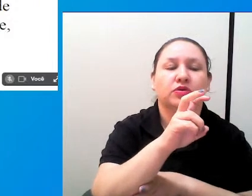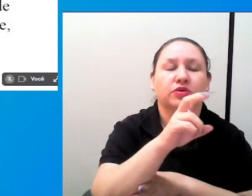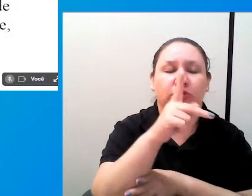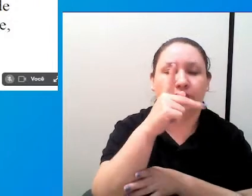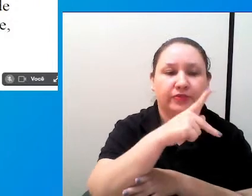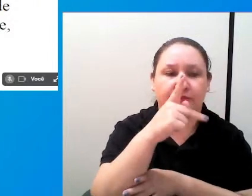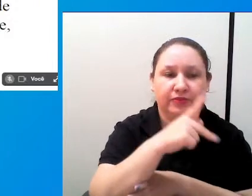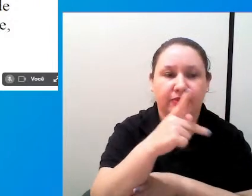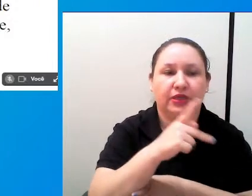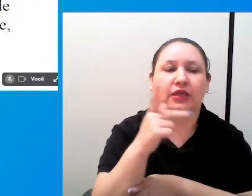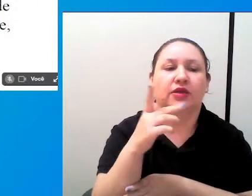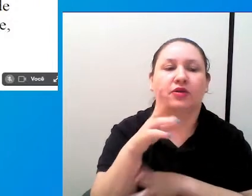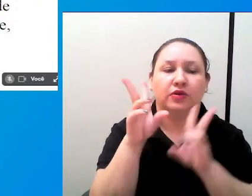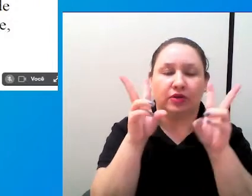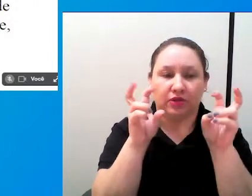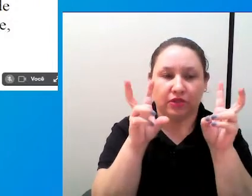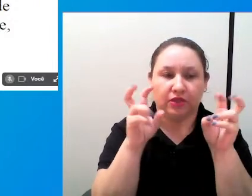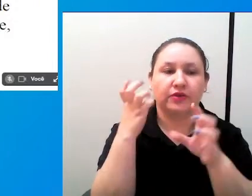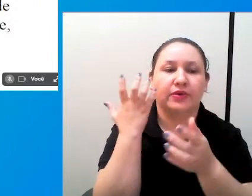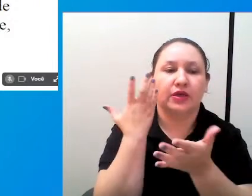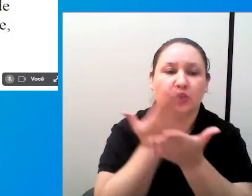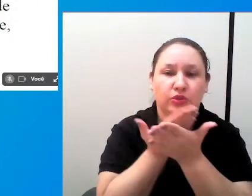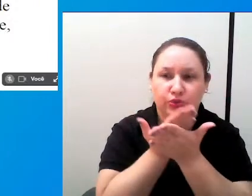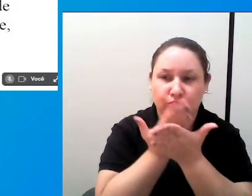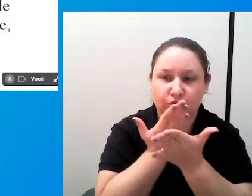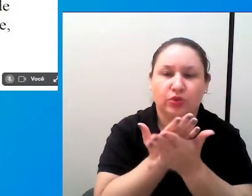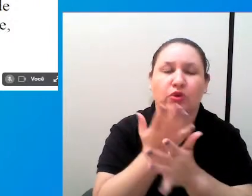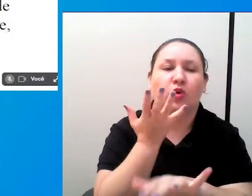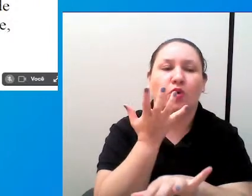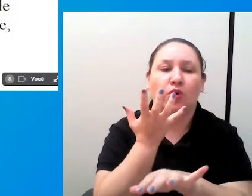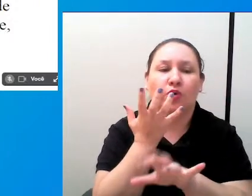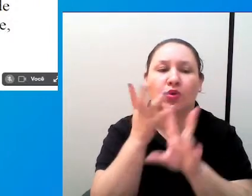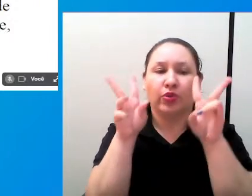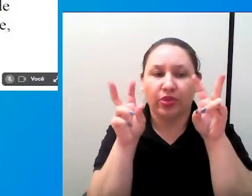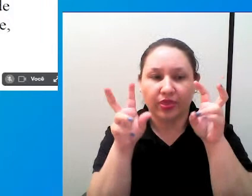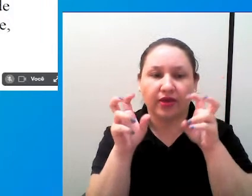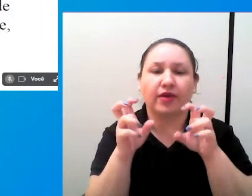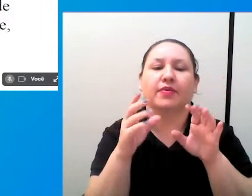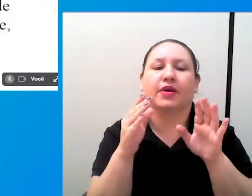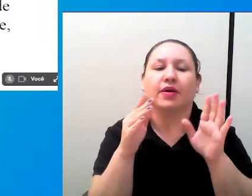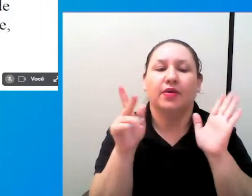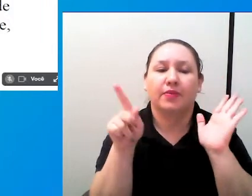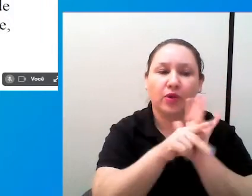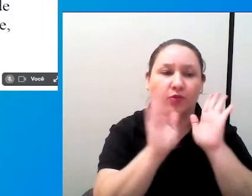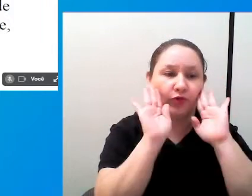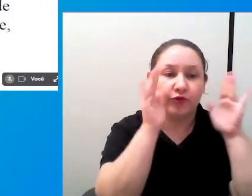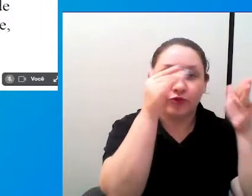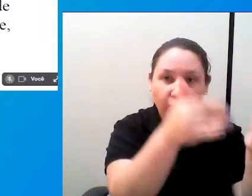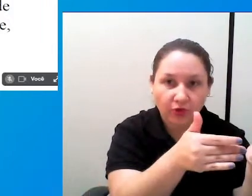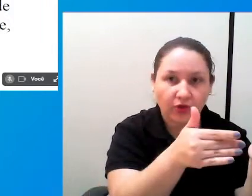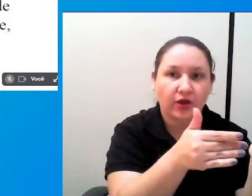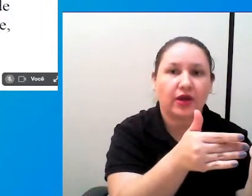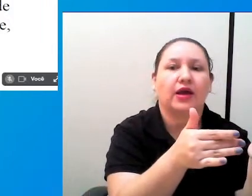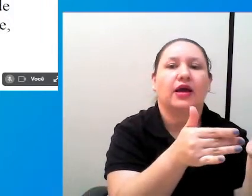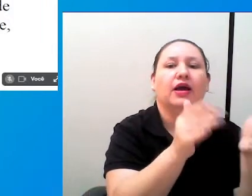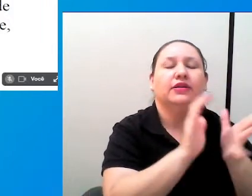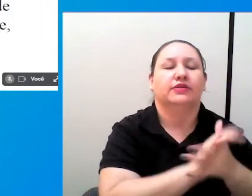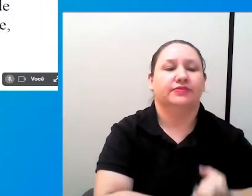integração, áreas que eles vão se aprofundar em cada área, se é ciências humanas ou ciências da natureza. Tá?